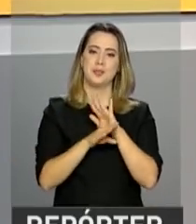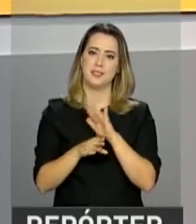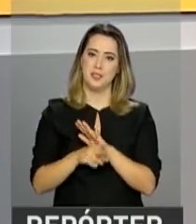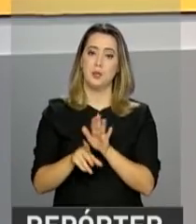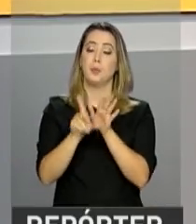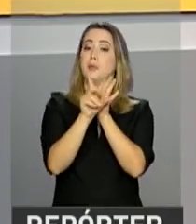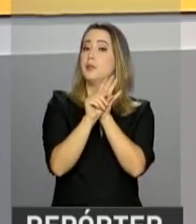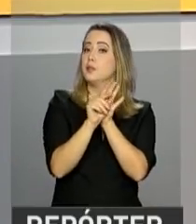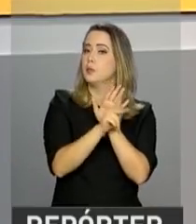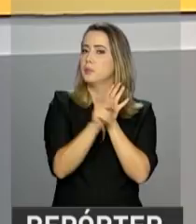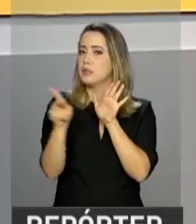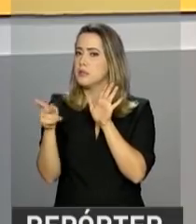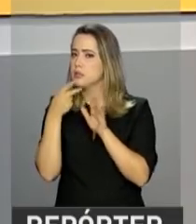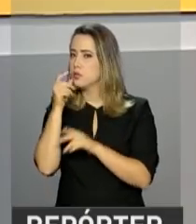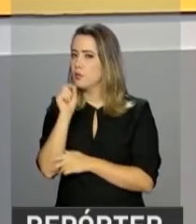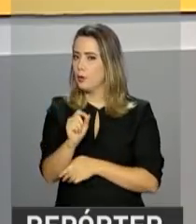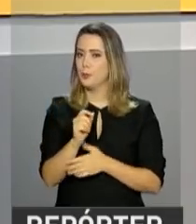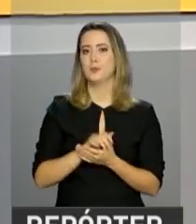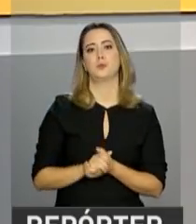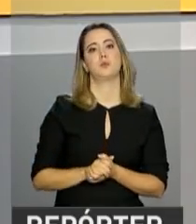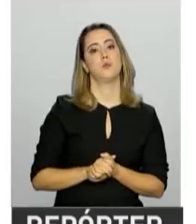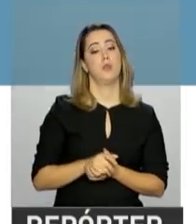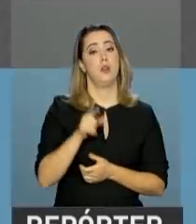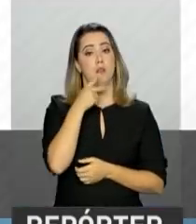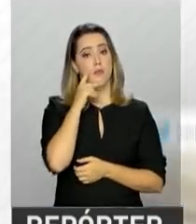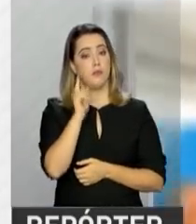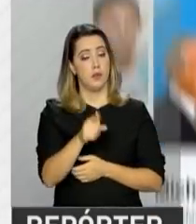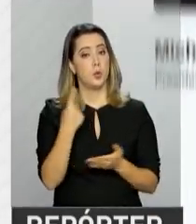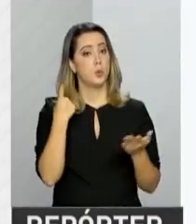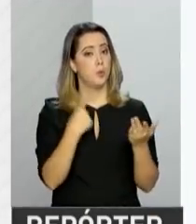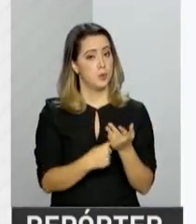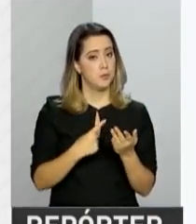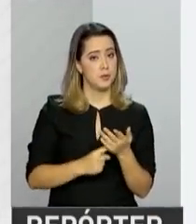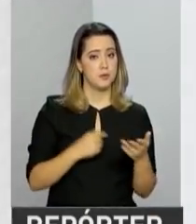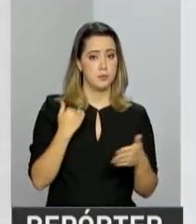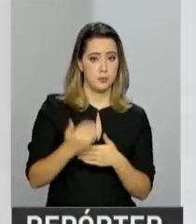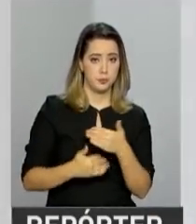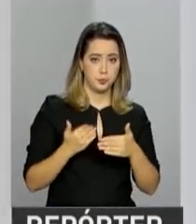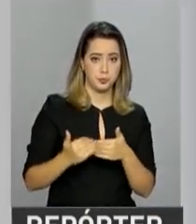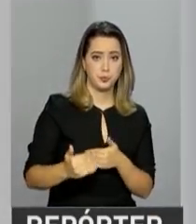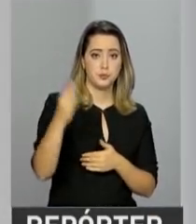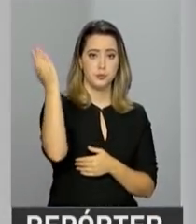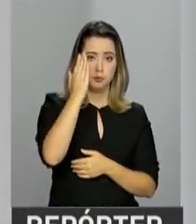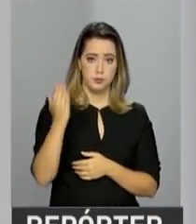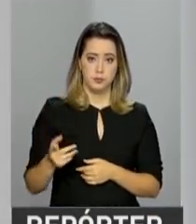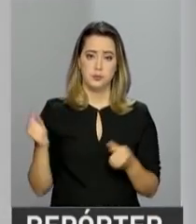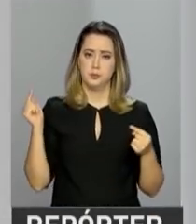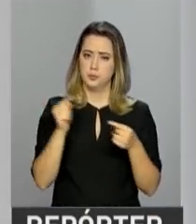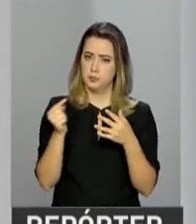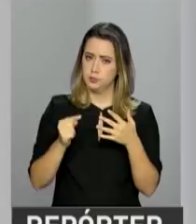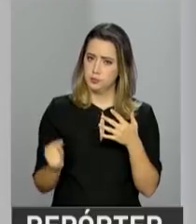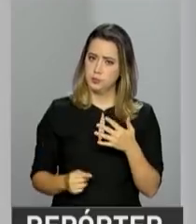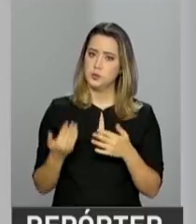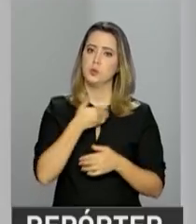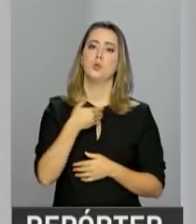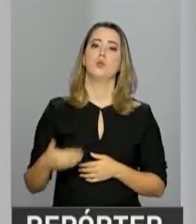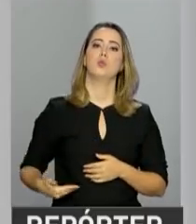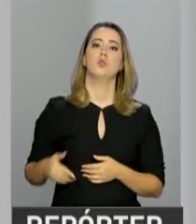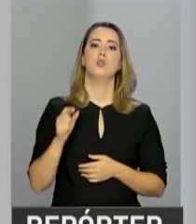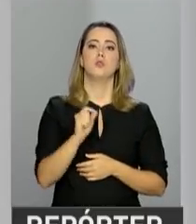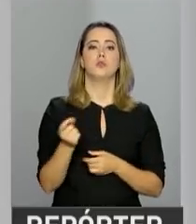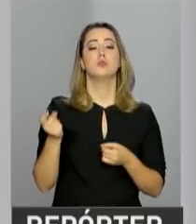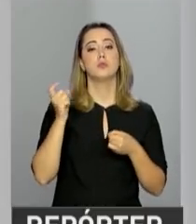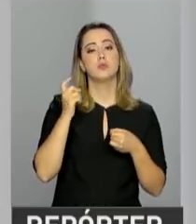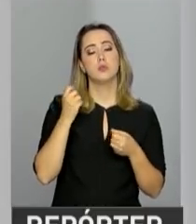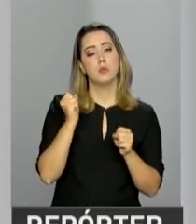o presidente comentou o programa temer reafirmou o compromisso com o desenvolvimento do brasil e pontuou que o governo vai retomar